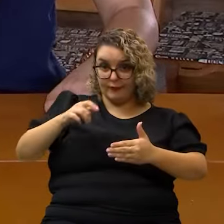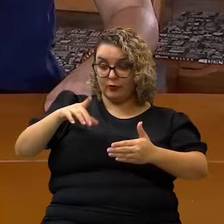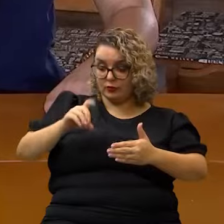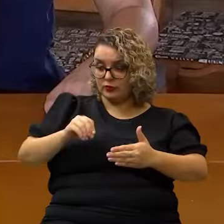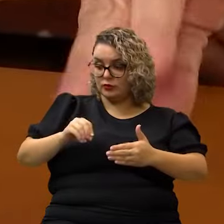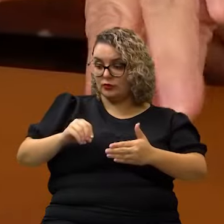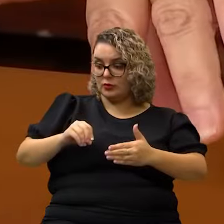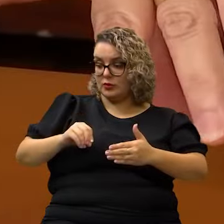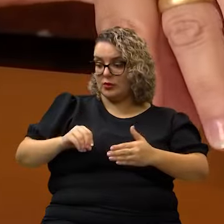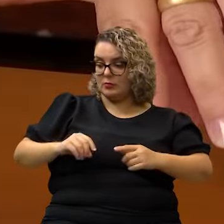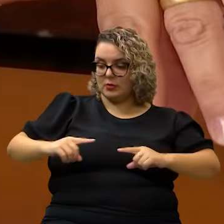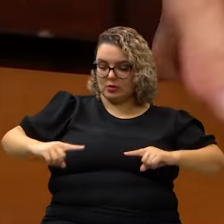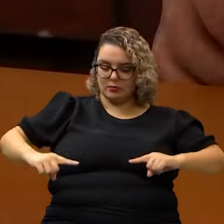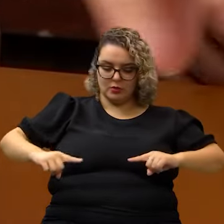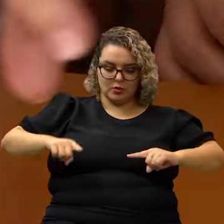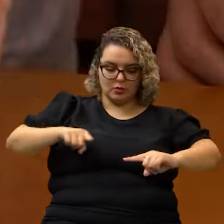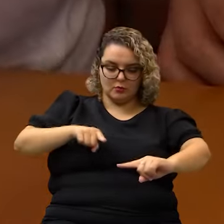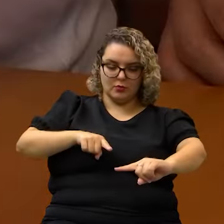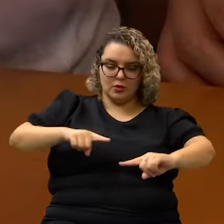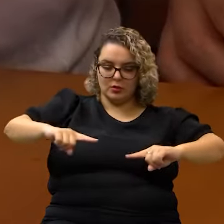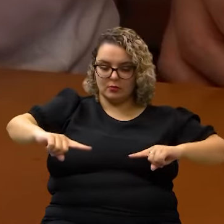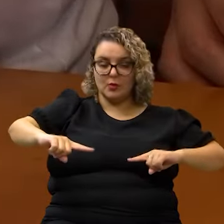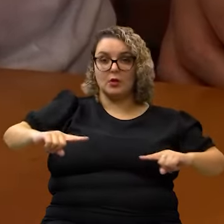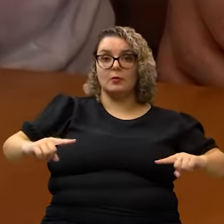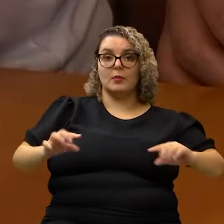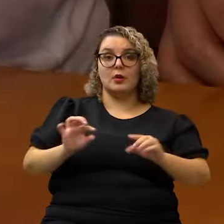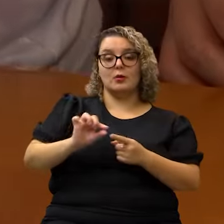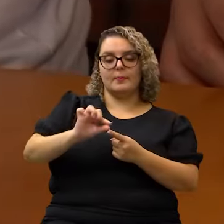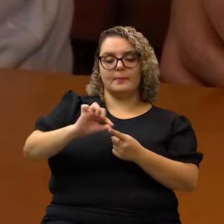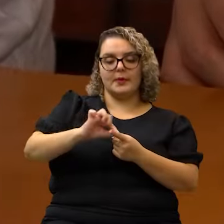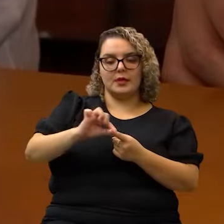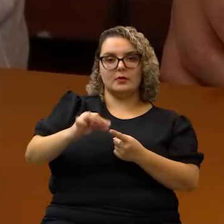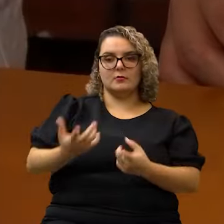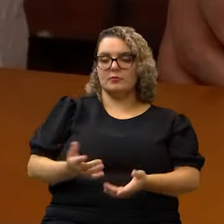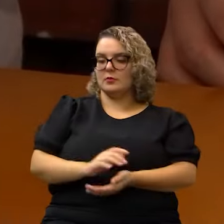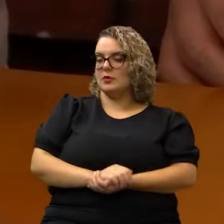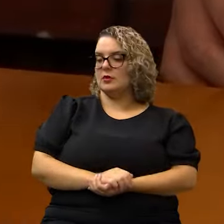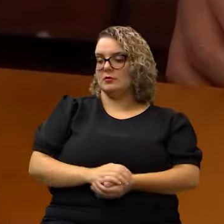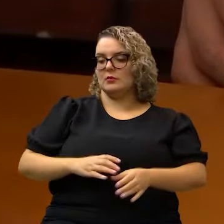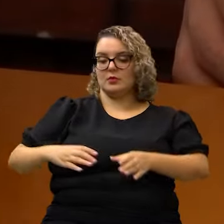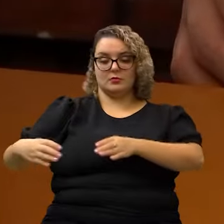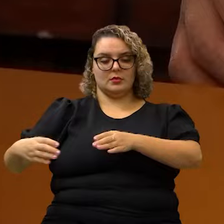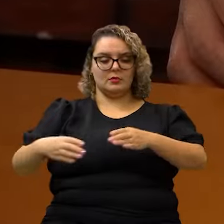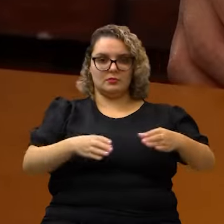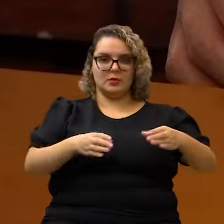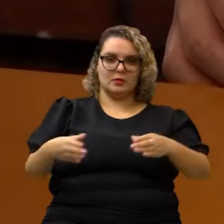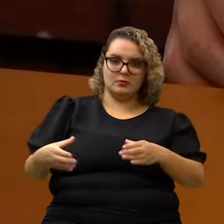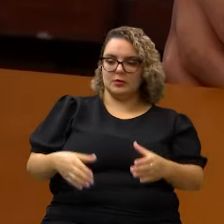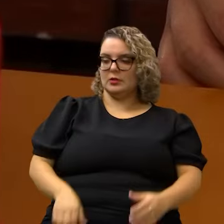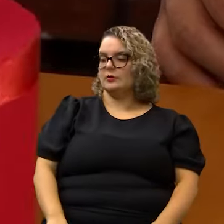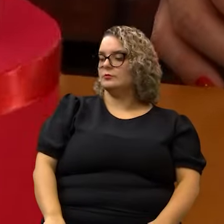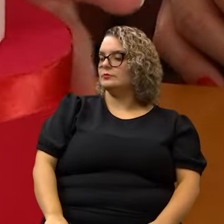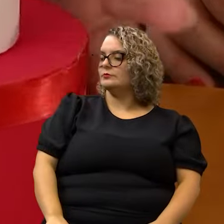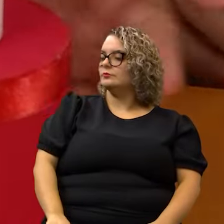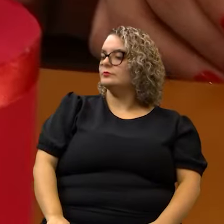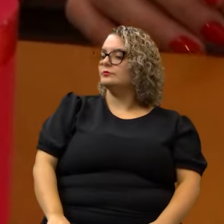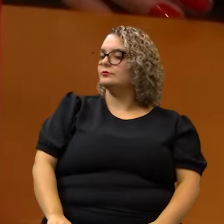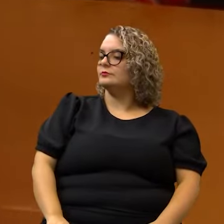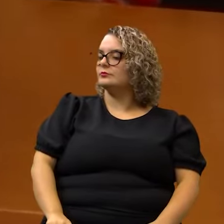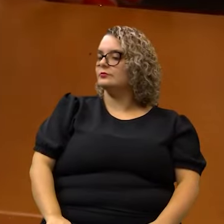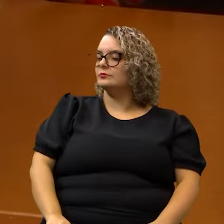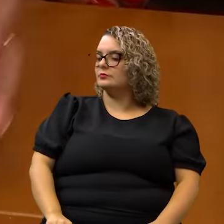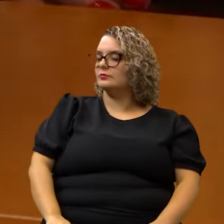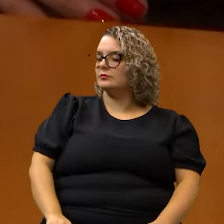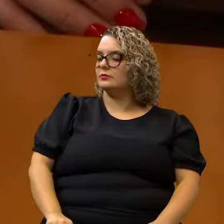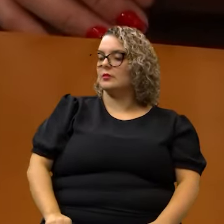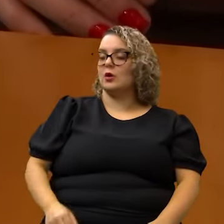atrás, mede com o dedinho, ó. Aí você já sabe mais ou menos o tanto que ele vai ficar, pra não ficar nem maior, nem menor, né? Aí eu vou